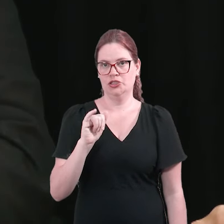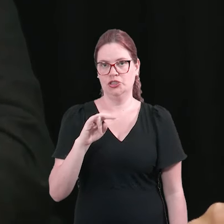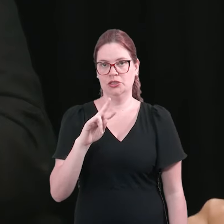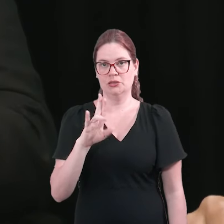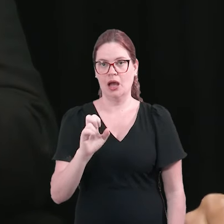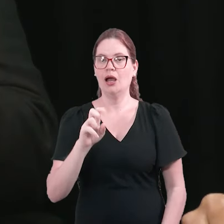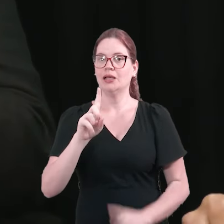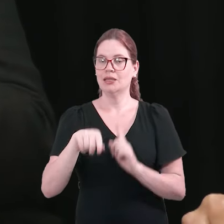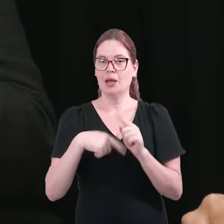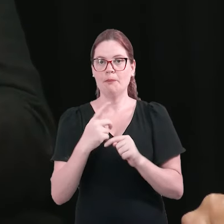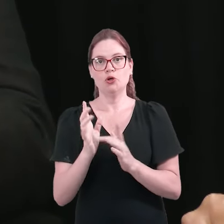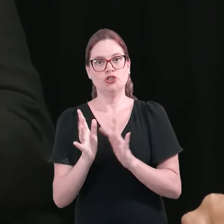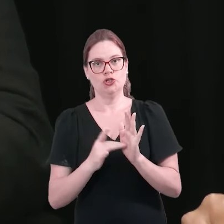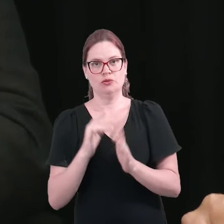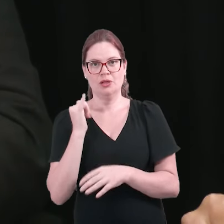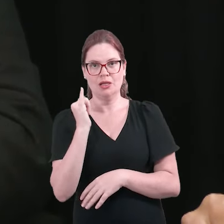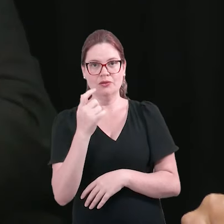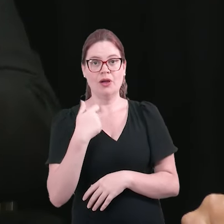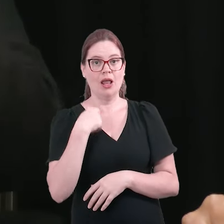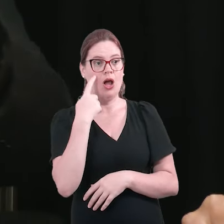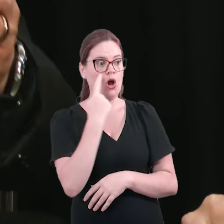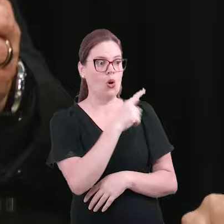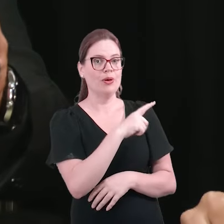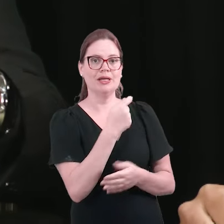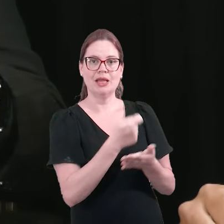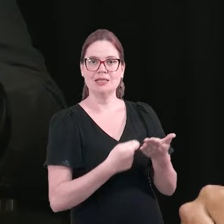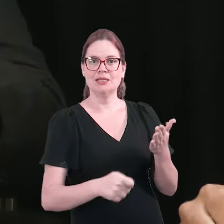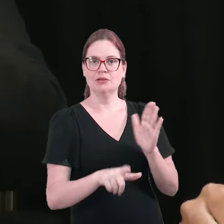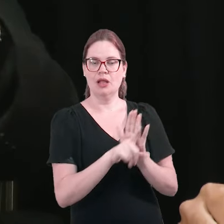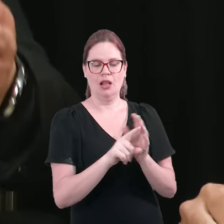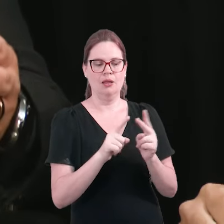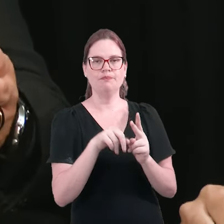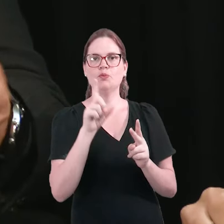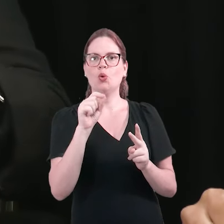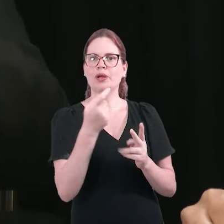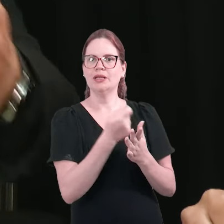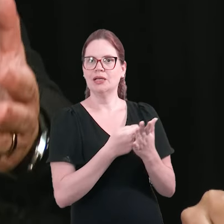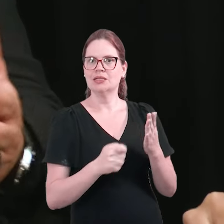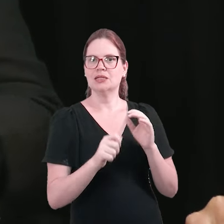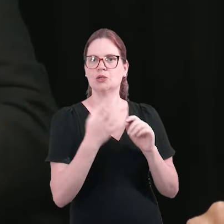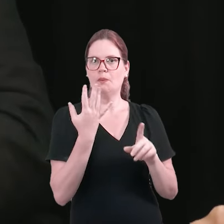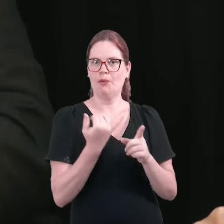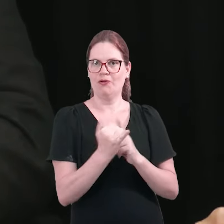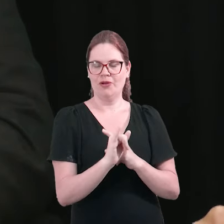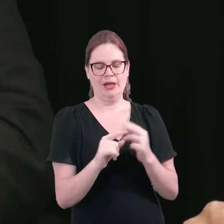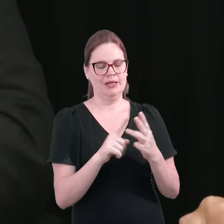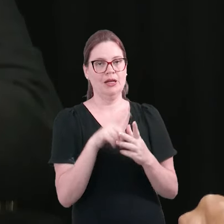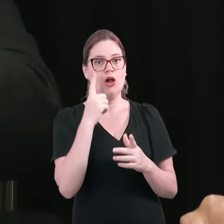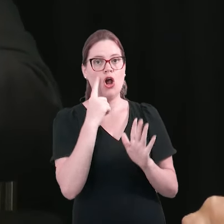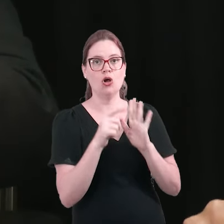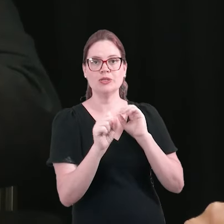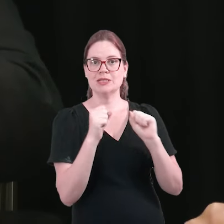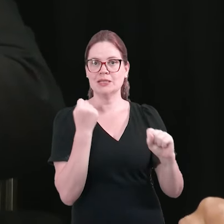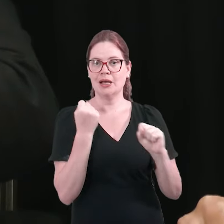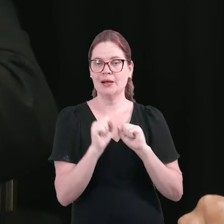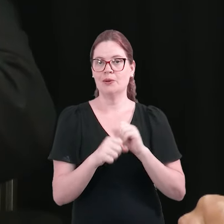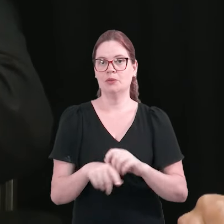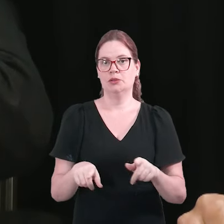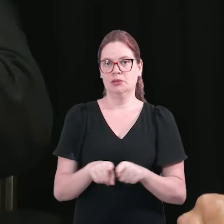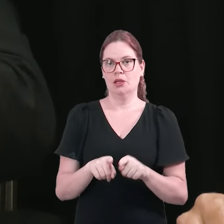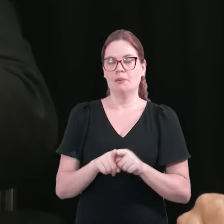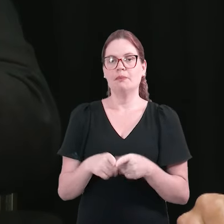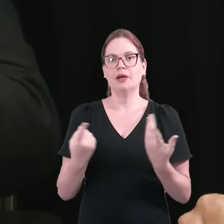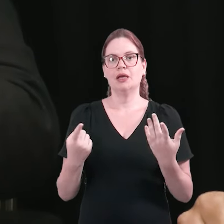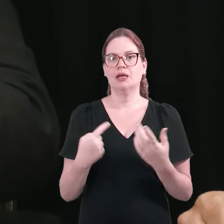porque ele vai, em muitos momentos na palavra, falar assim: olha, o que está escrito na lei, nos profetas, nos salmos. E em outro momento ele vai falar também com os